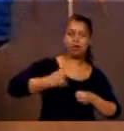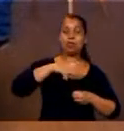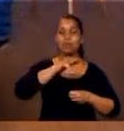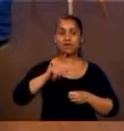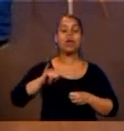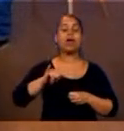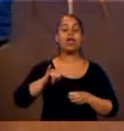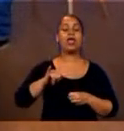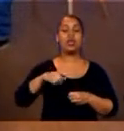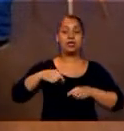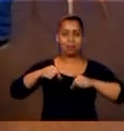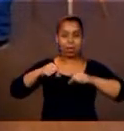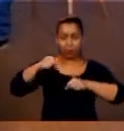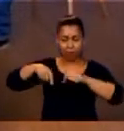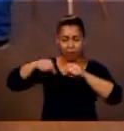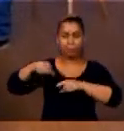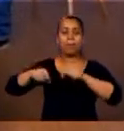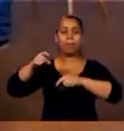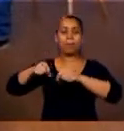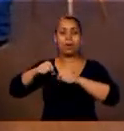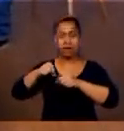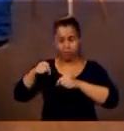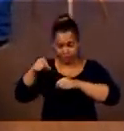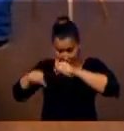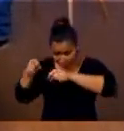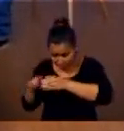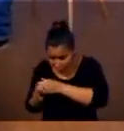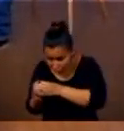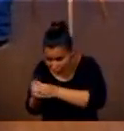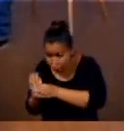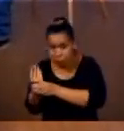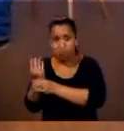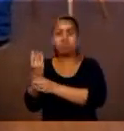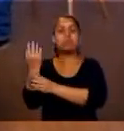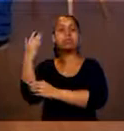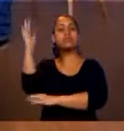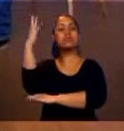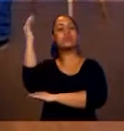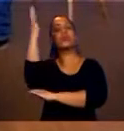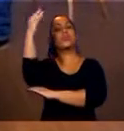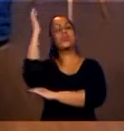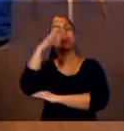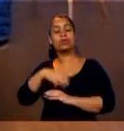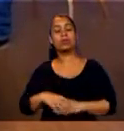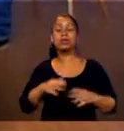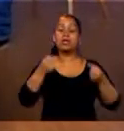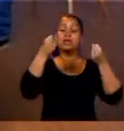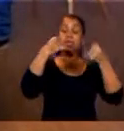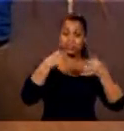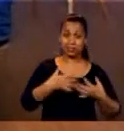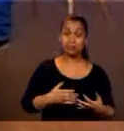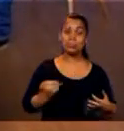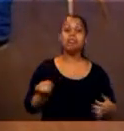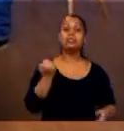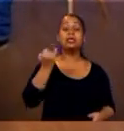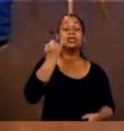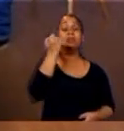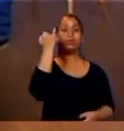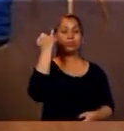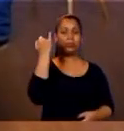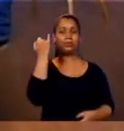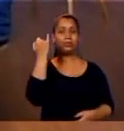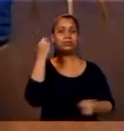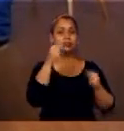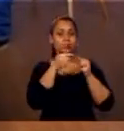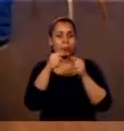plantar o Muda que a Cidade Muda, né? Uhum. Esse plantio nas cidades. Eu queria até que o senhor falasse da importância de conciliar